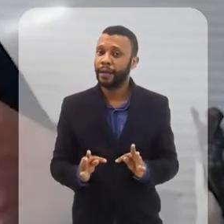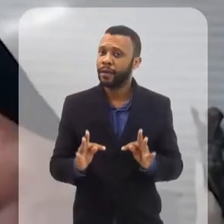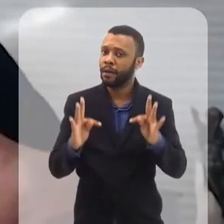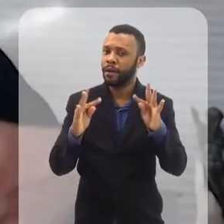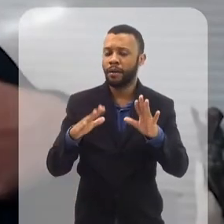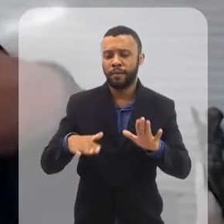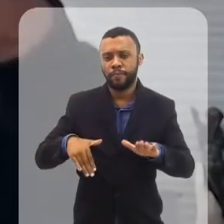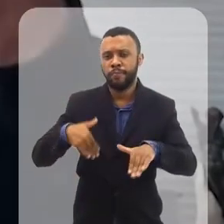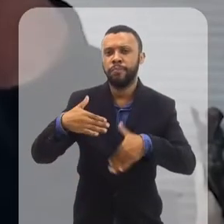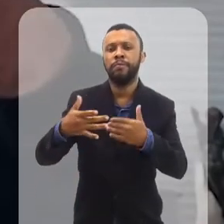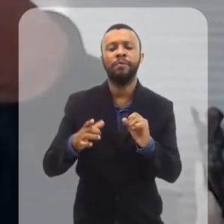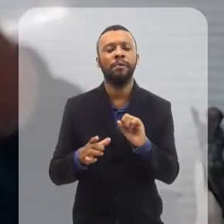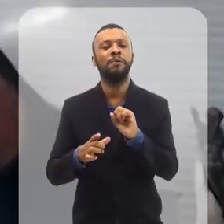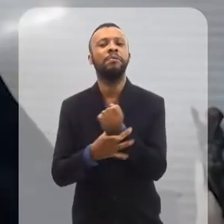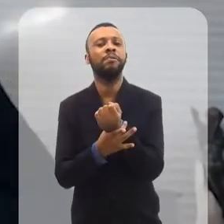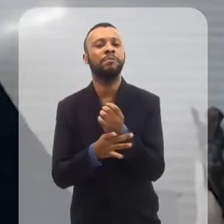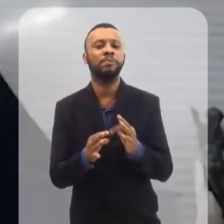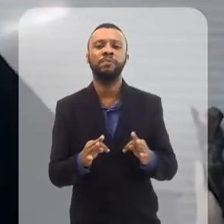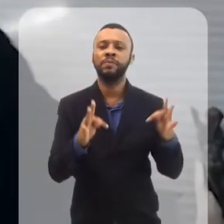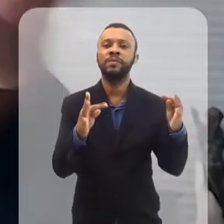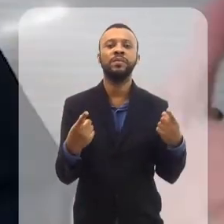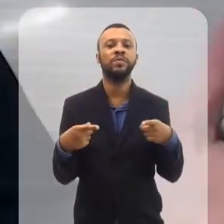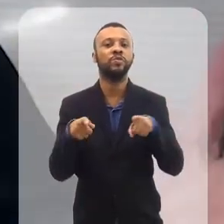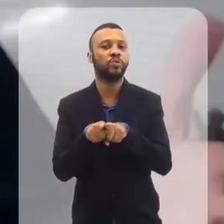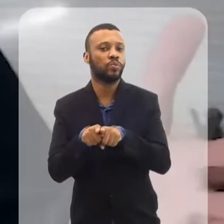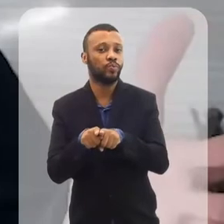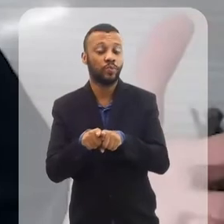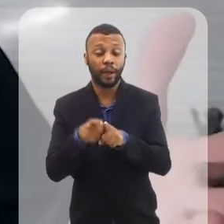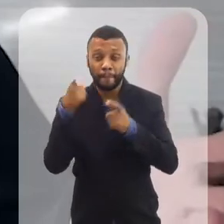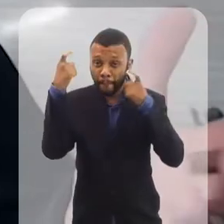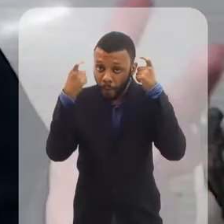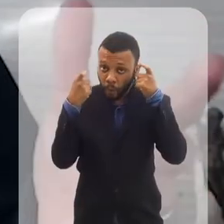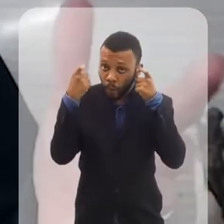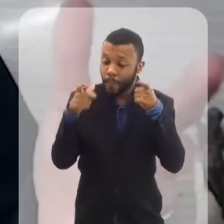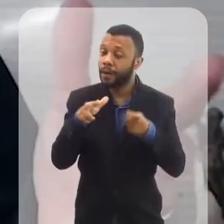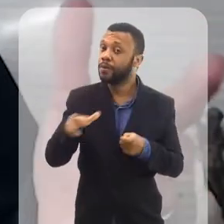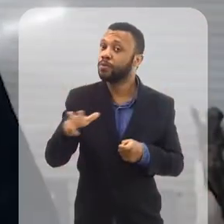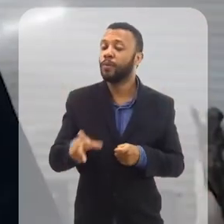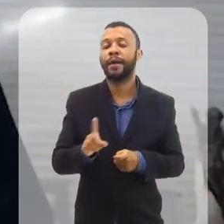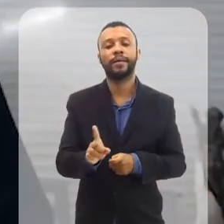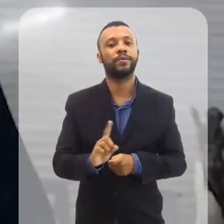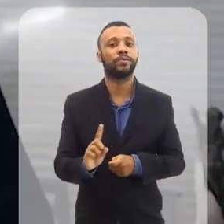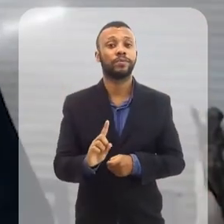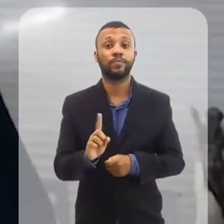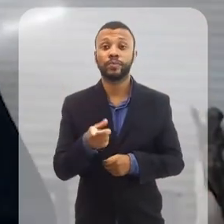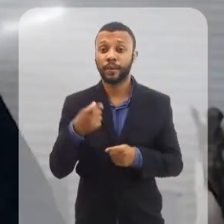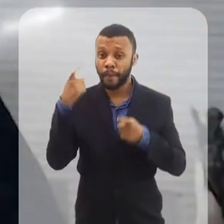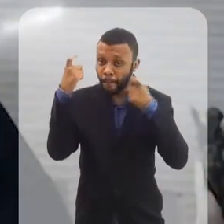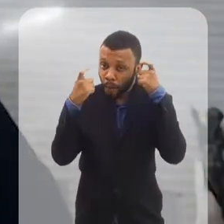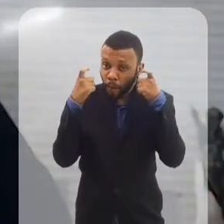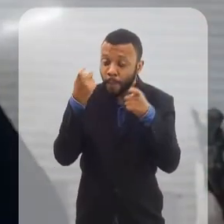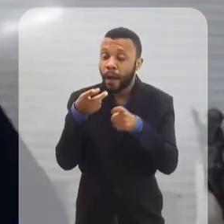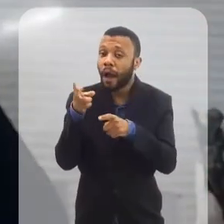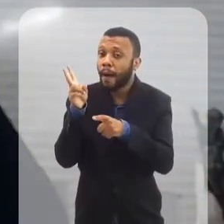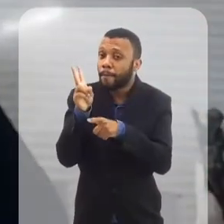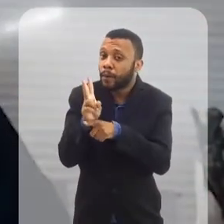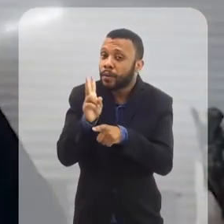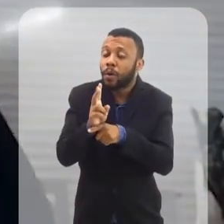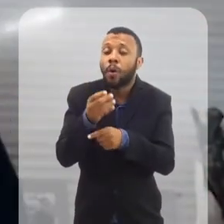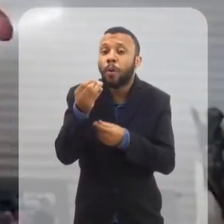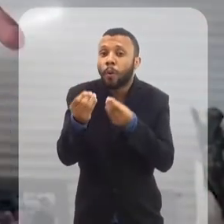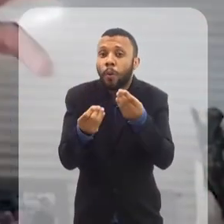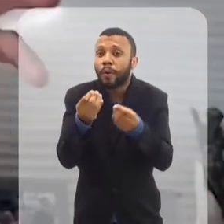As tecnologias estão evoluindo e as seguranças tecnológicas vão evoluir junto. O que me preocupa não é isso. O que me preocupa são as